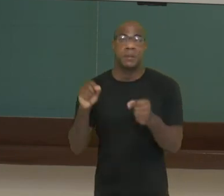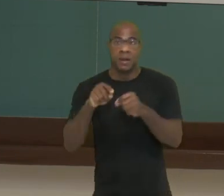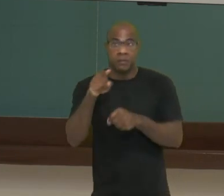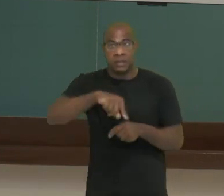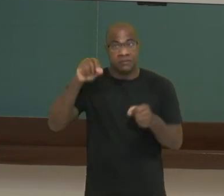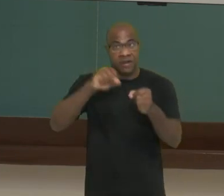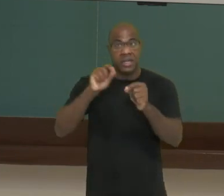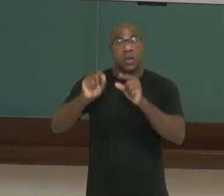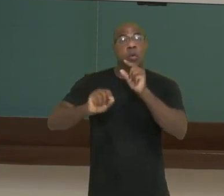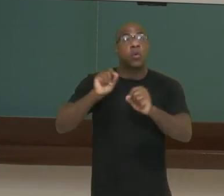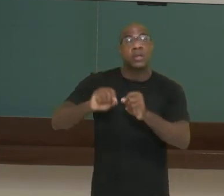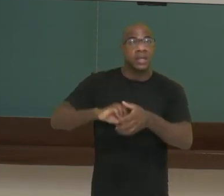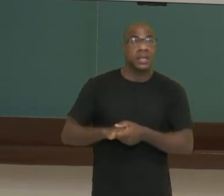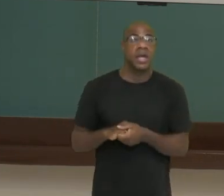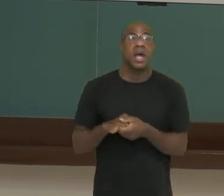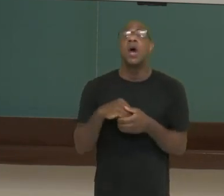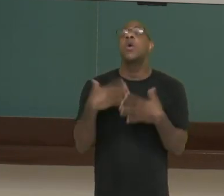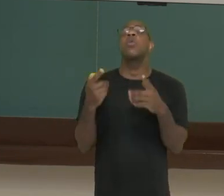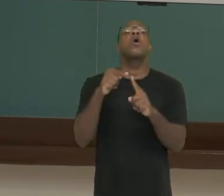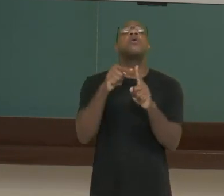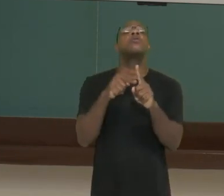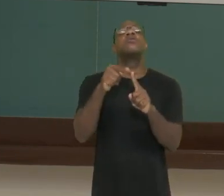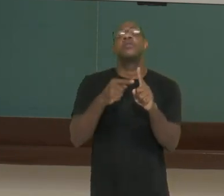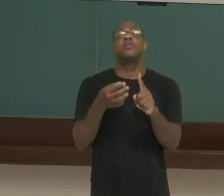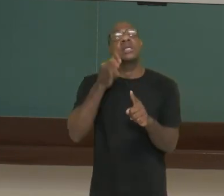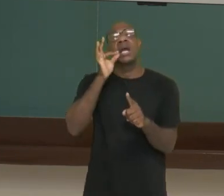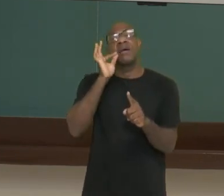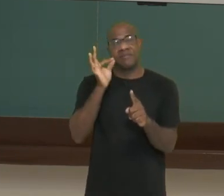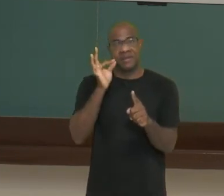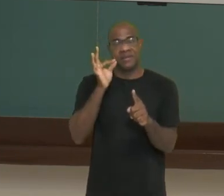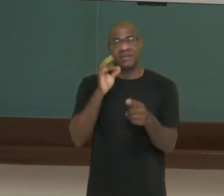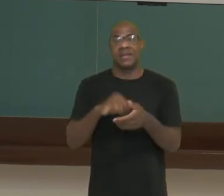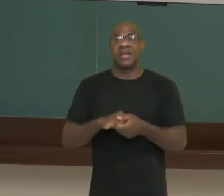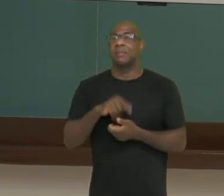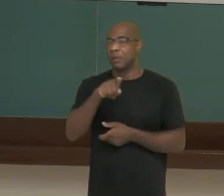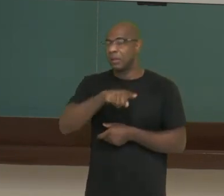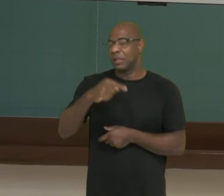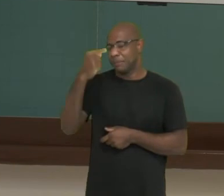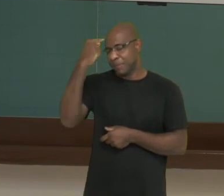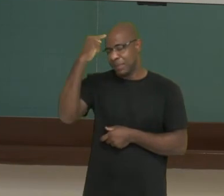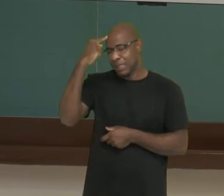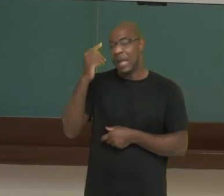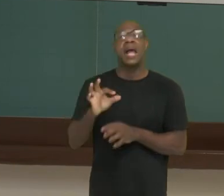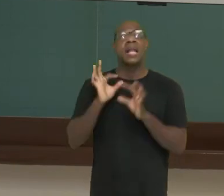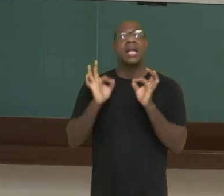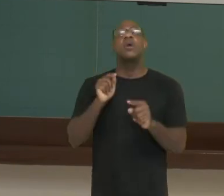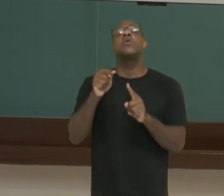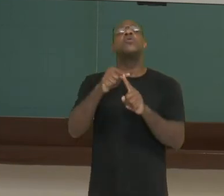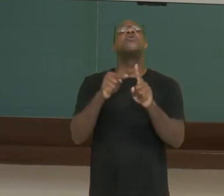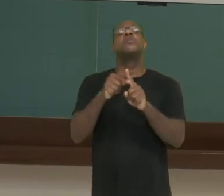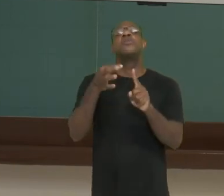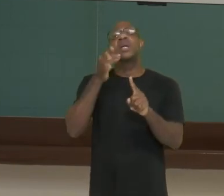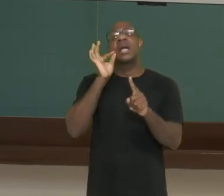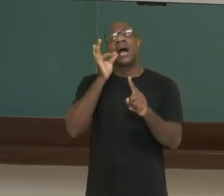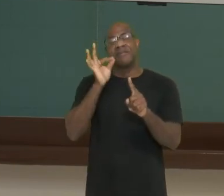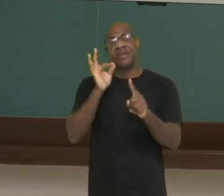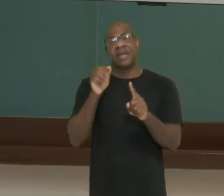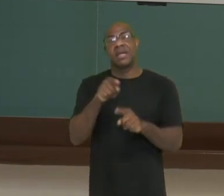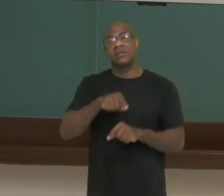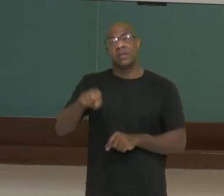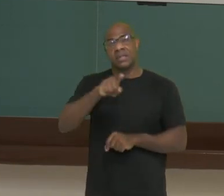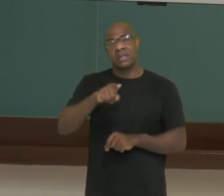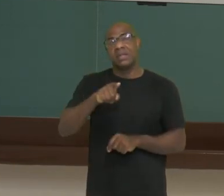fazerem, é como os tipos de café, por exemplo. Acredito que vocês pensaram exatamente no tipo de café que vocês